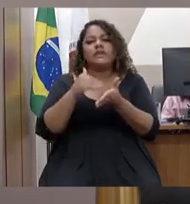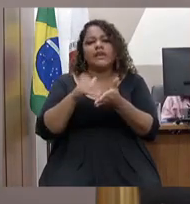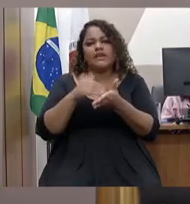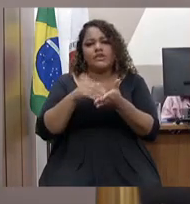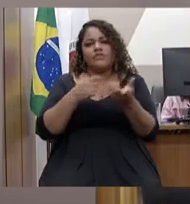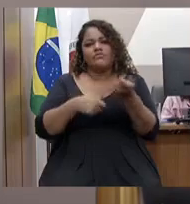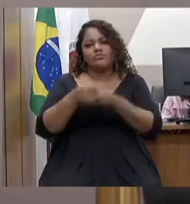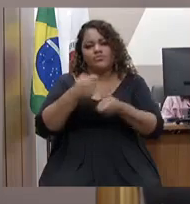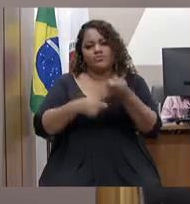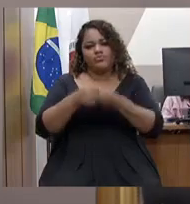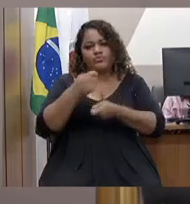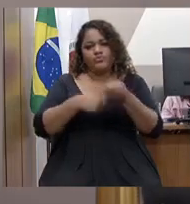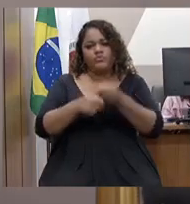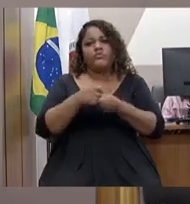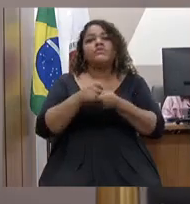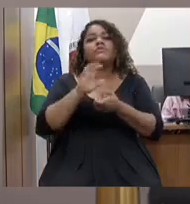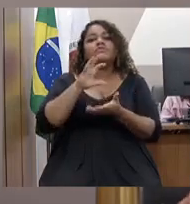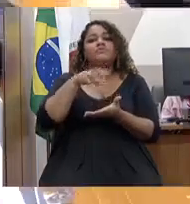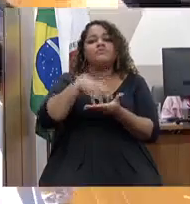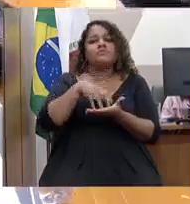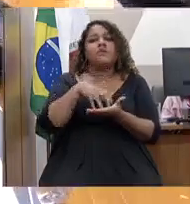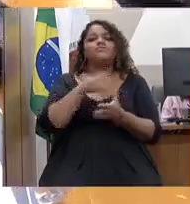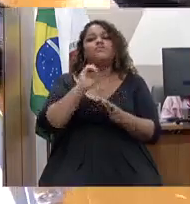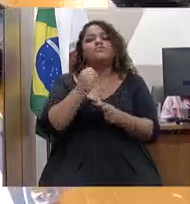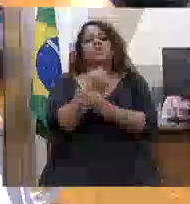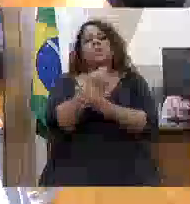e segurança do trabalhador